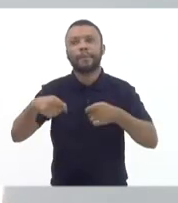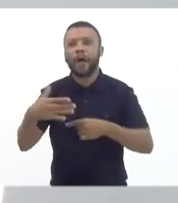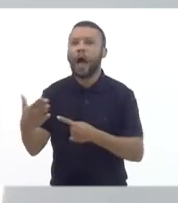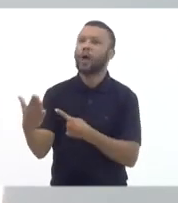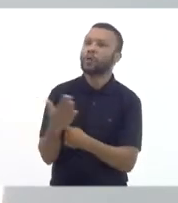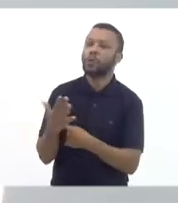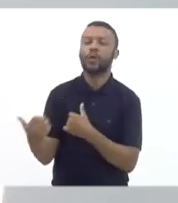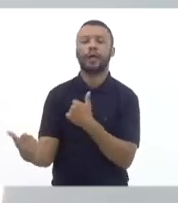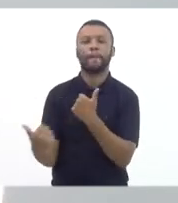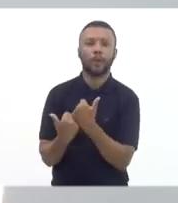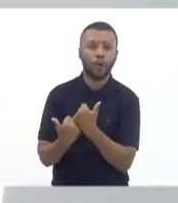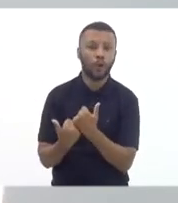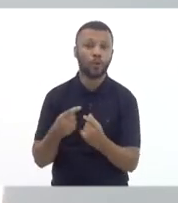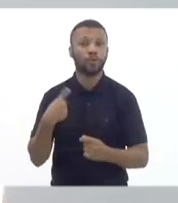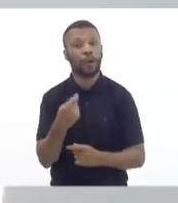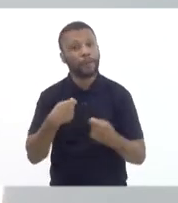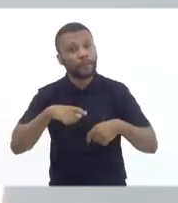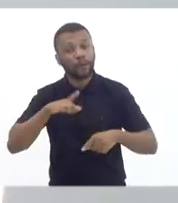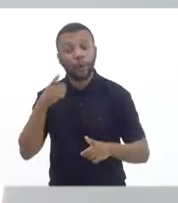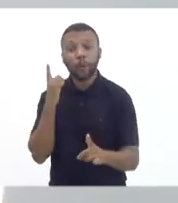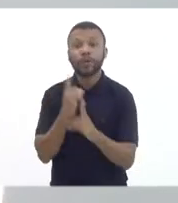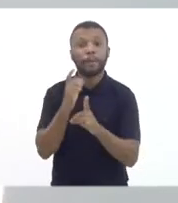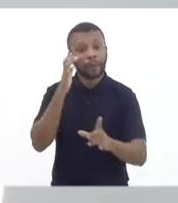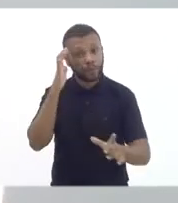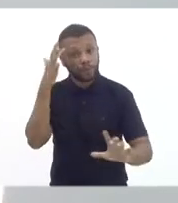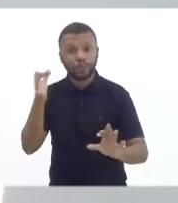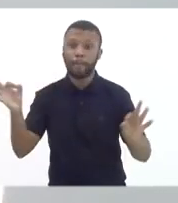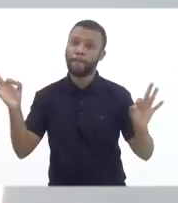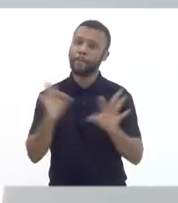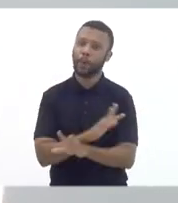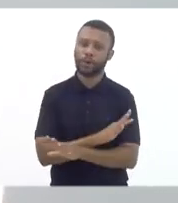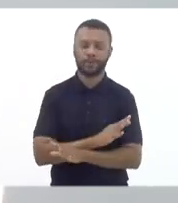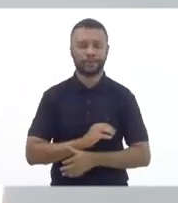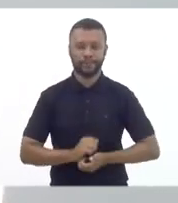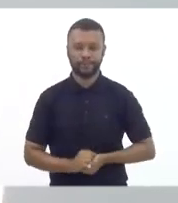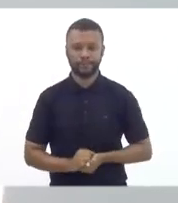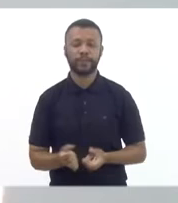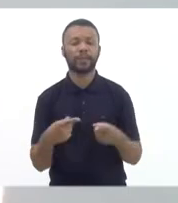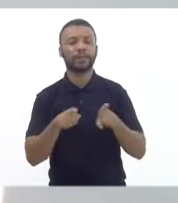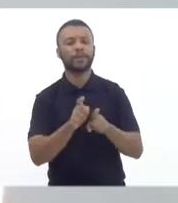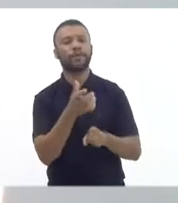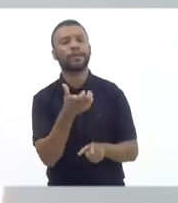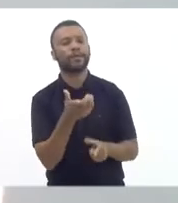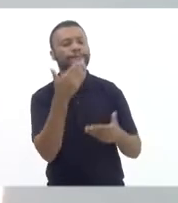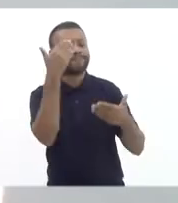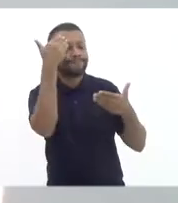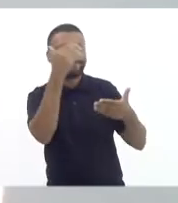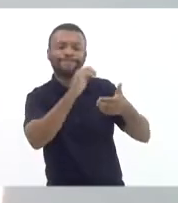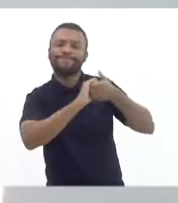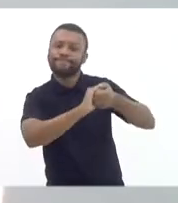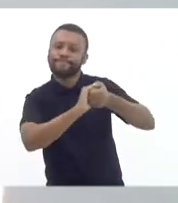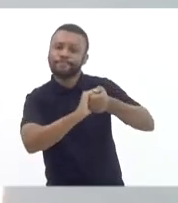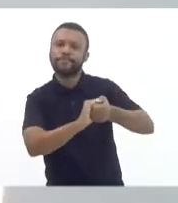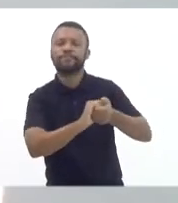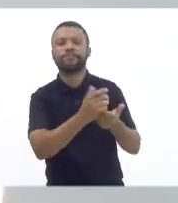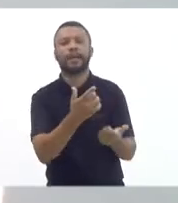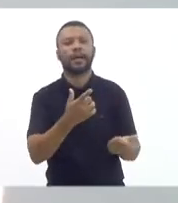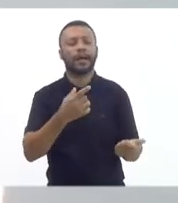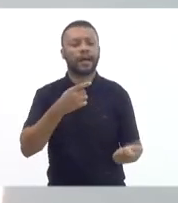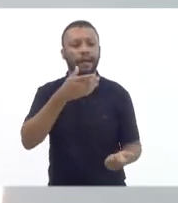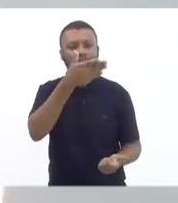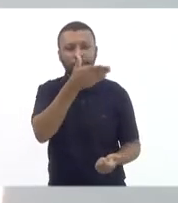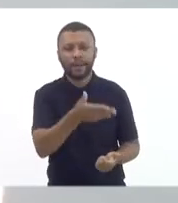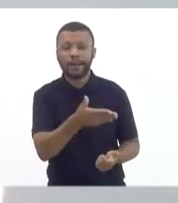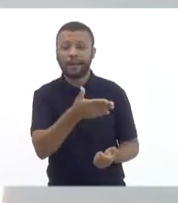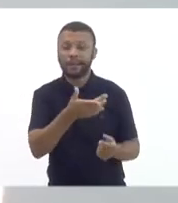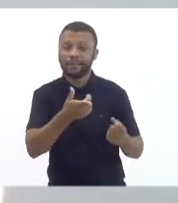mais definitiva. E queria também saudar a doutora Andrea Lambert, que é nossa subsecretária, tem outras pessoas aqui da nossa